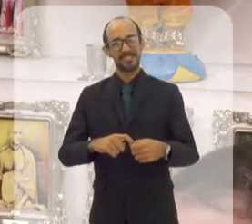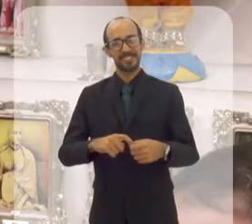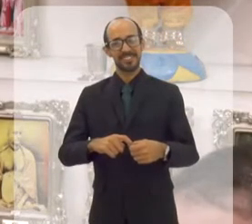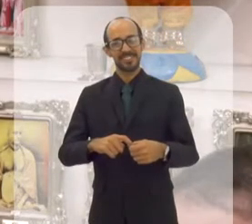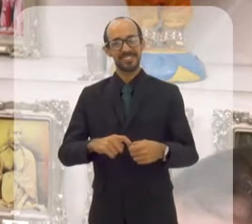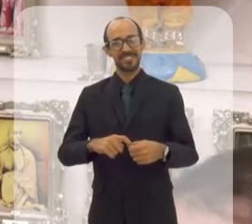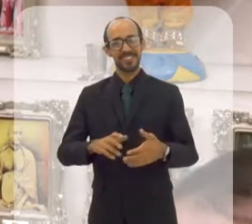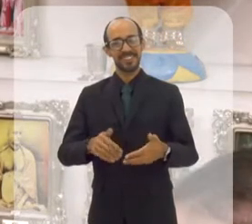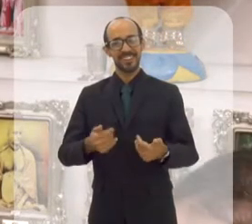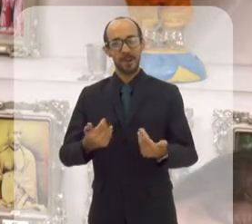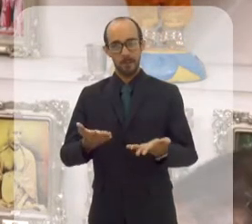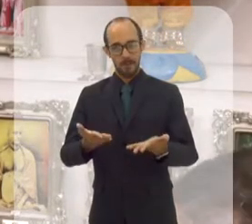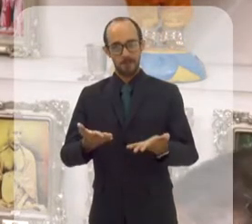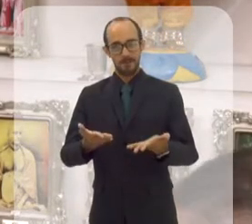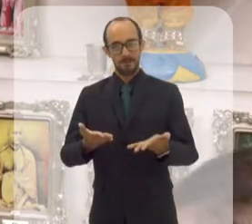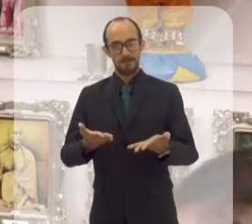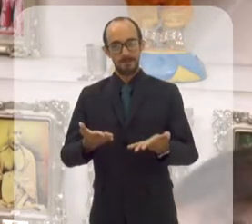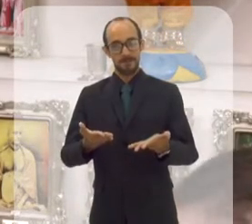Voltamos. Bem,